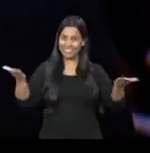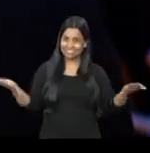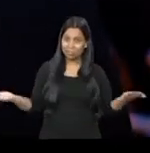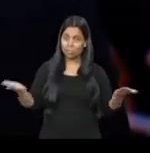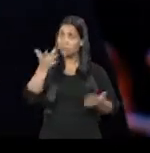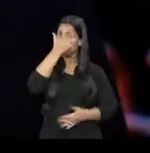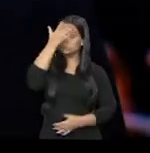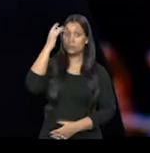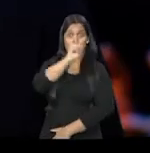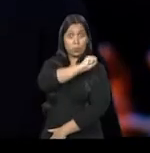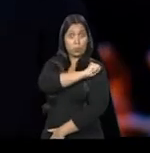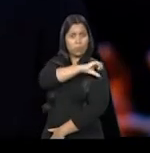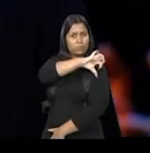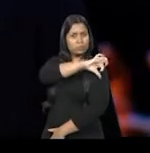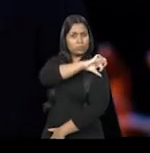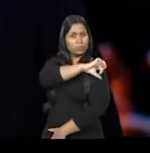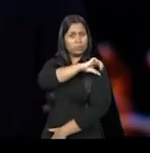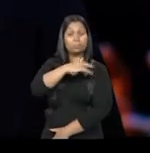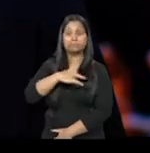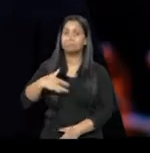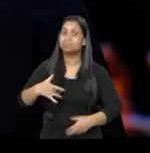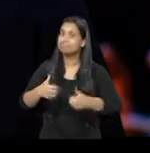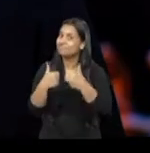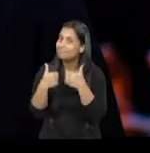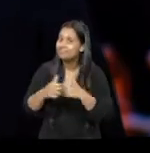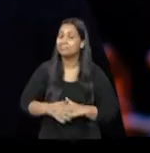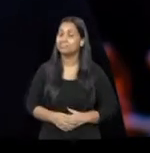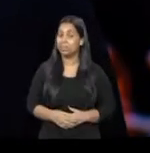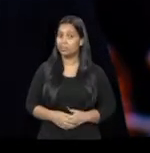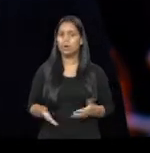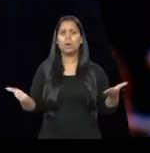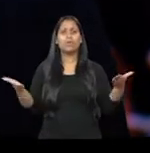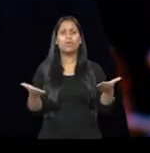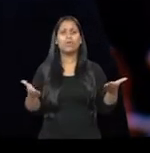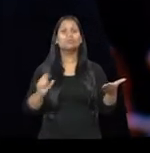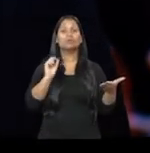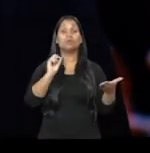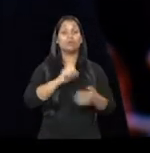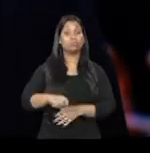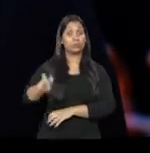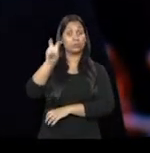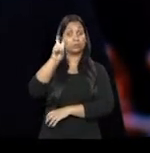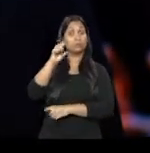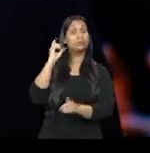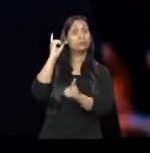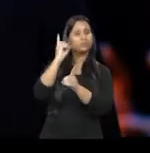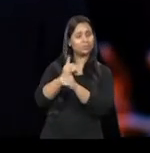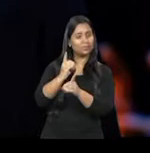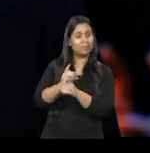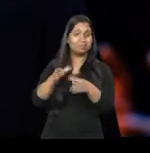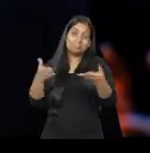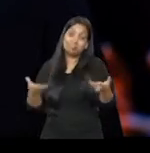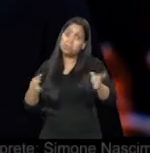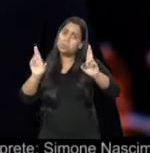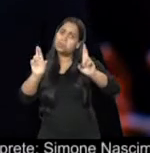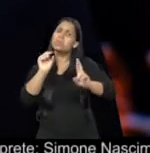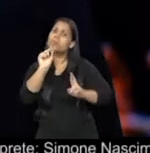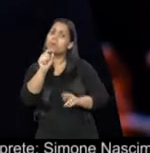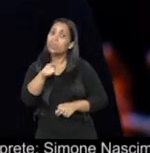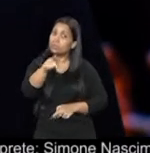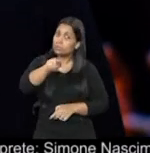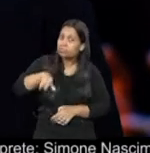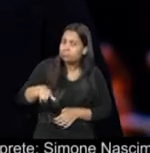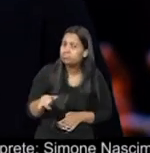pessoal do 8º e 9º ano, tudo bom? Esse é o nosso 5º encontro. Eu espero que vocês